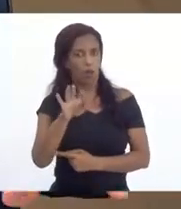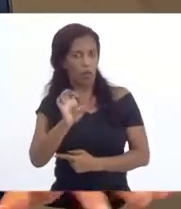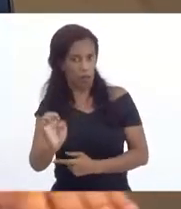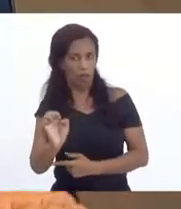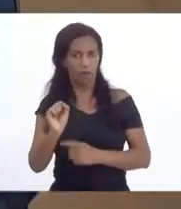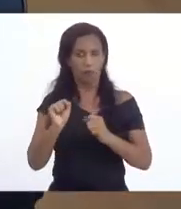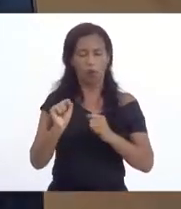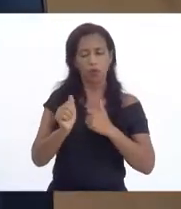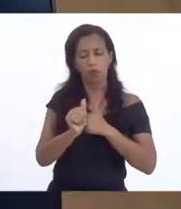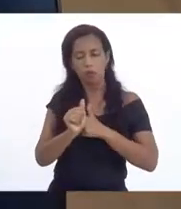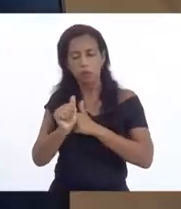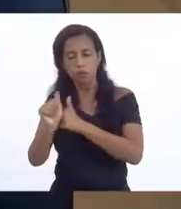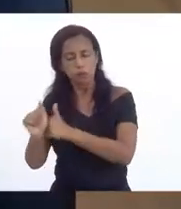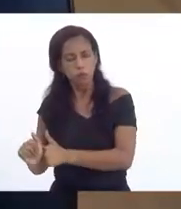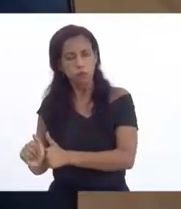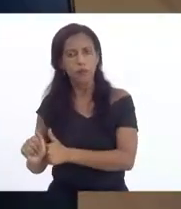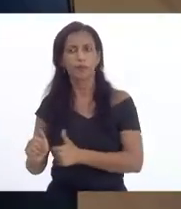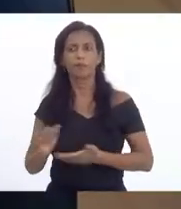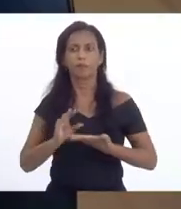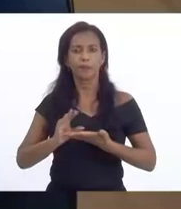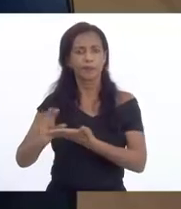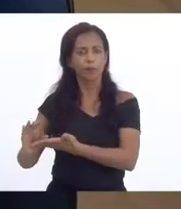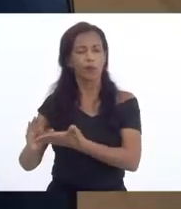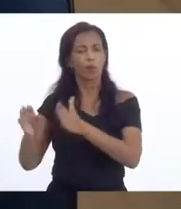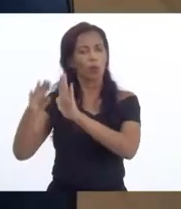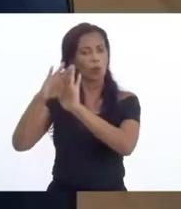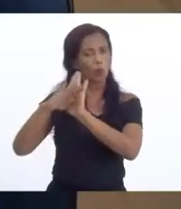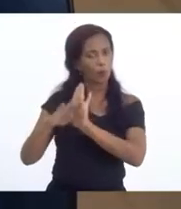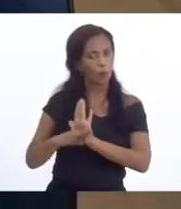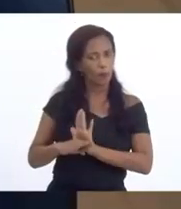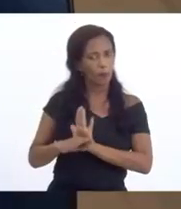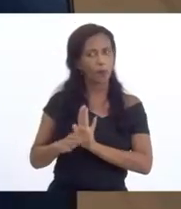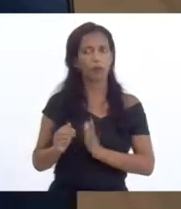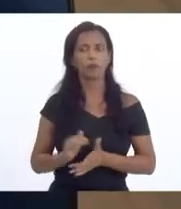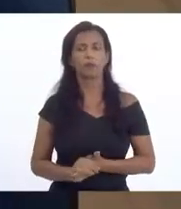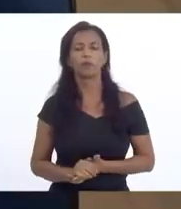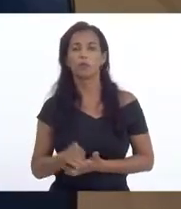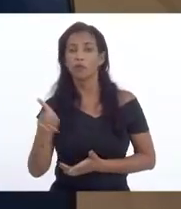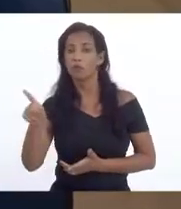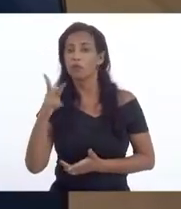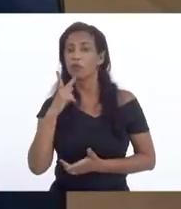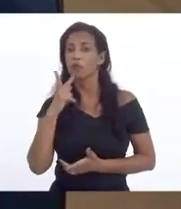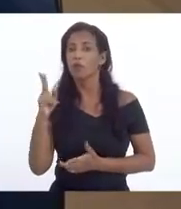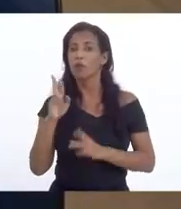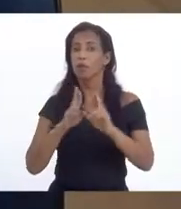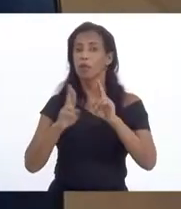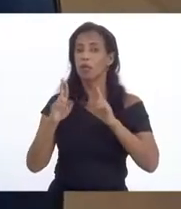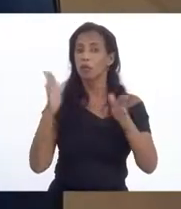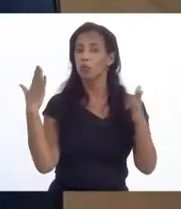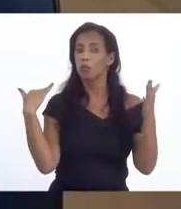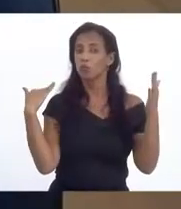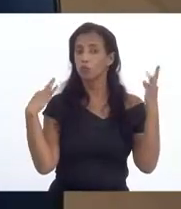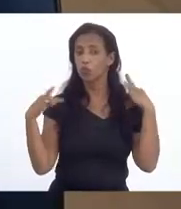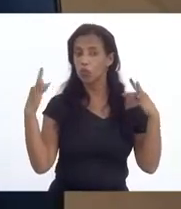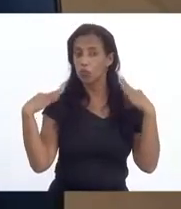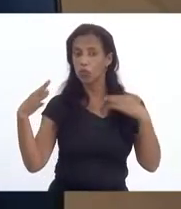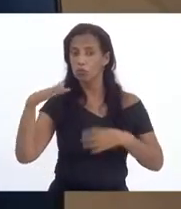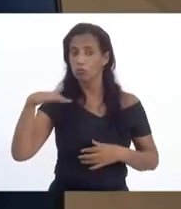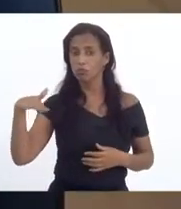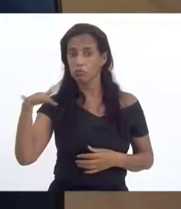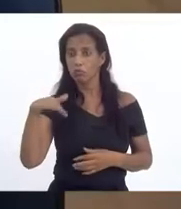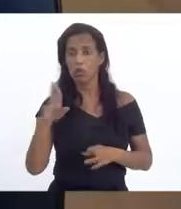possa acompanhar a questão do programa que você citou em relação ao turismo para a região,